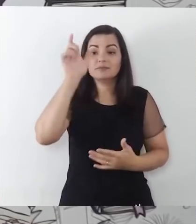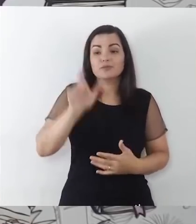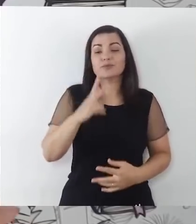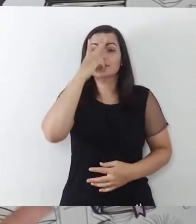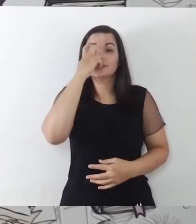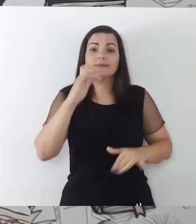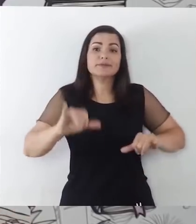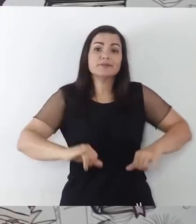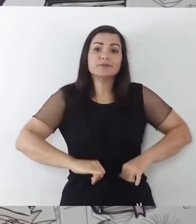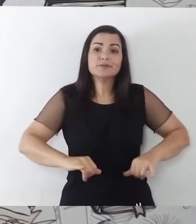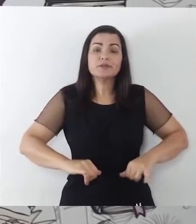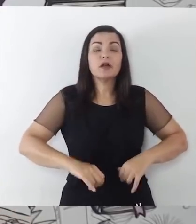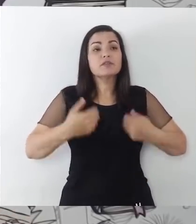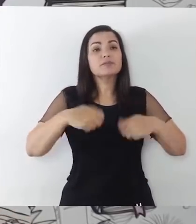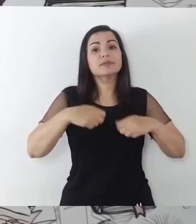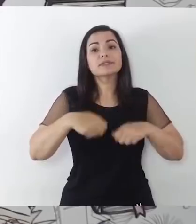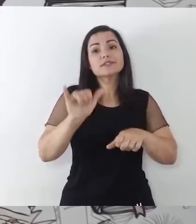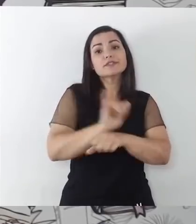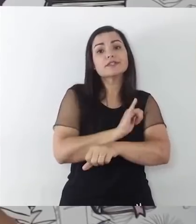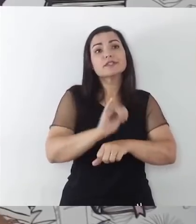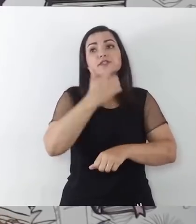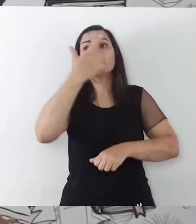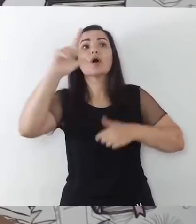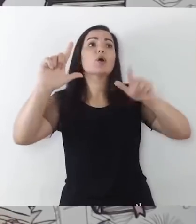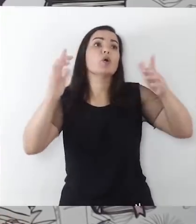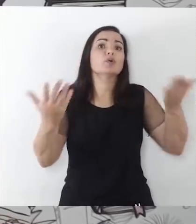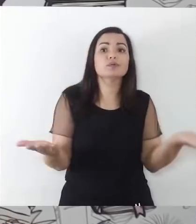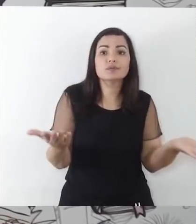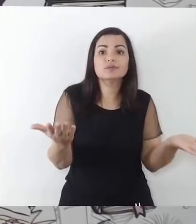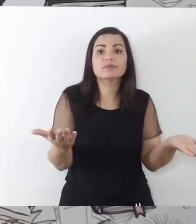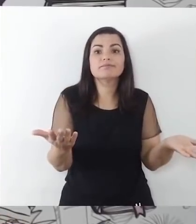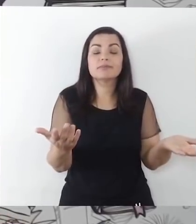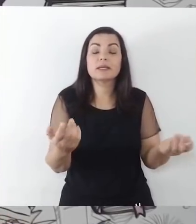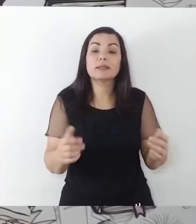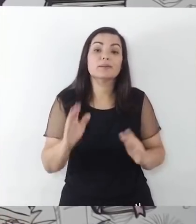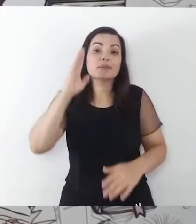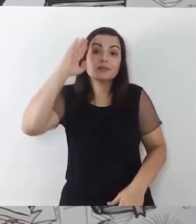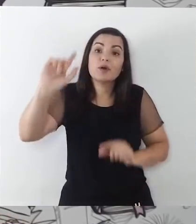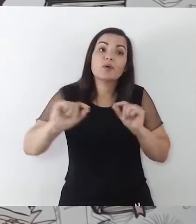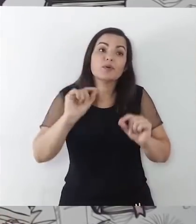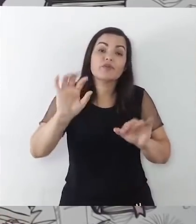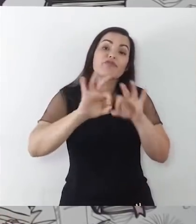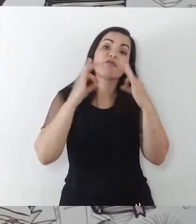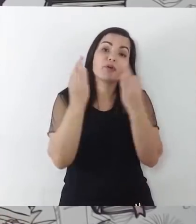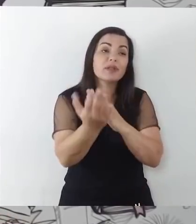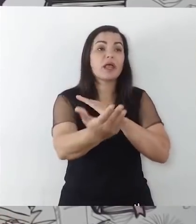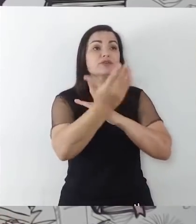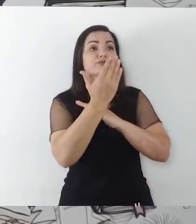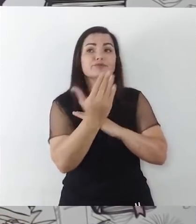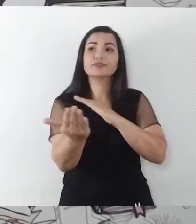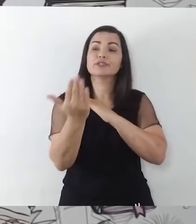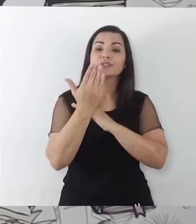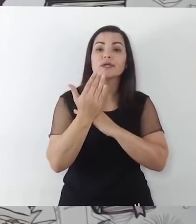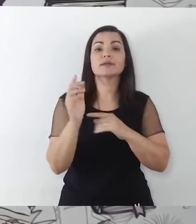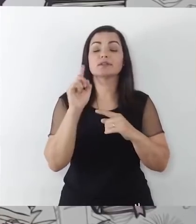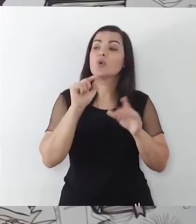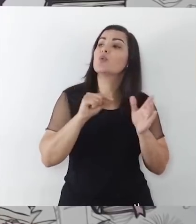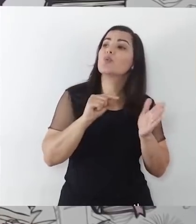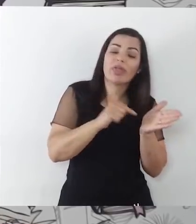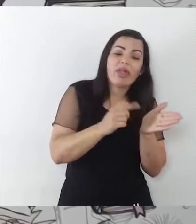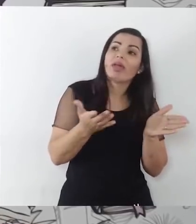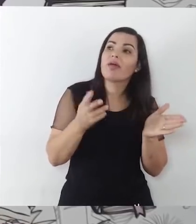anticorpos. Lembra do nosso sistema imunológico? Então, tudo isso fortalece o organismo da criança e ajuda ela